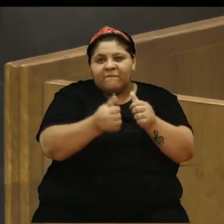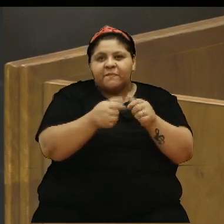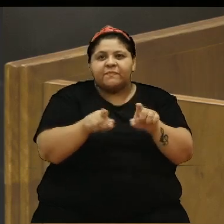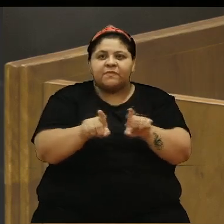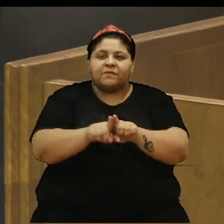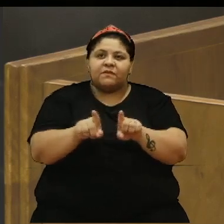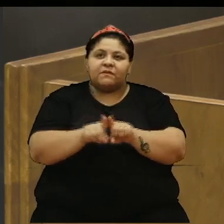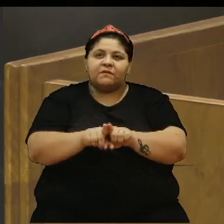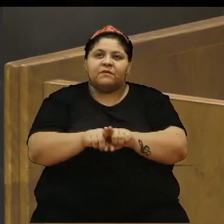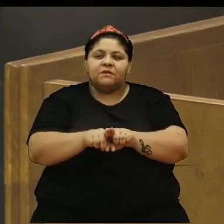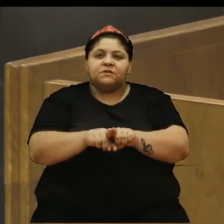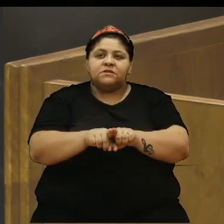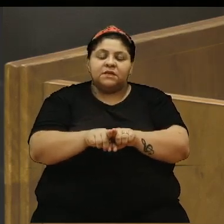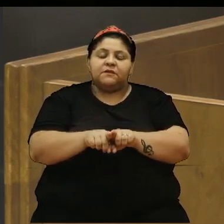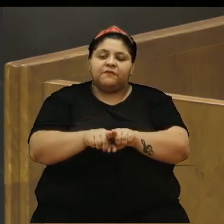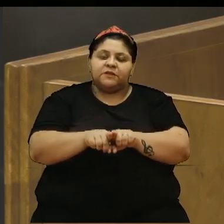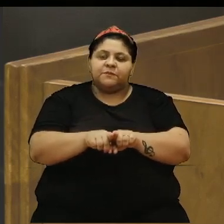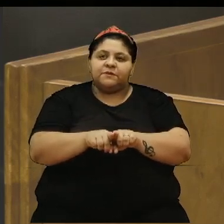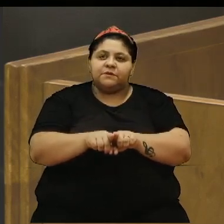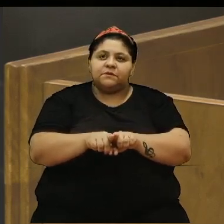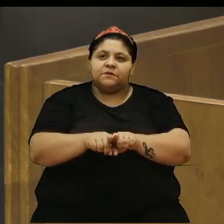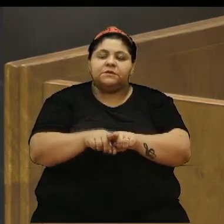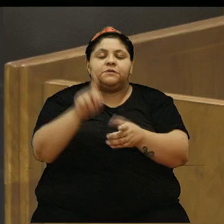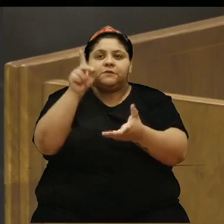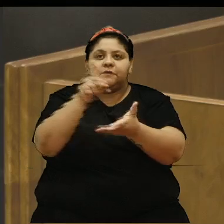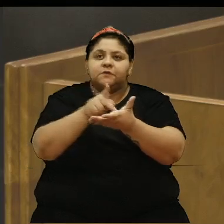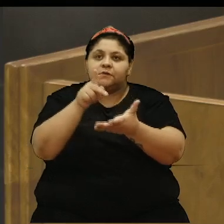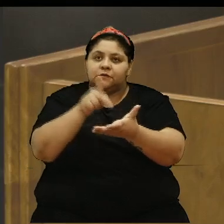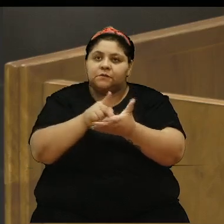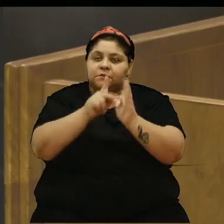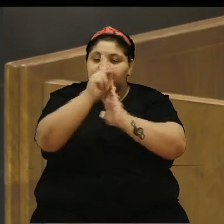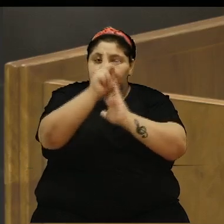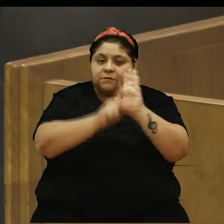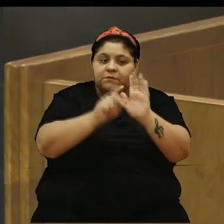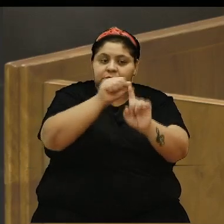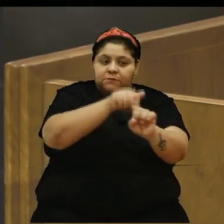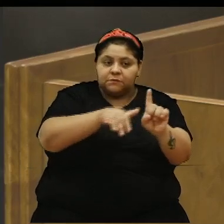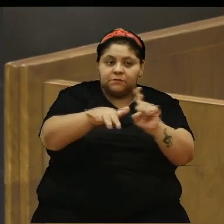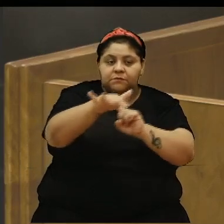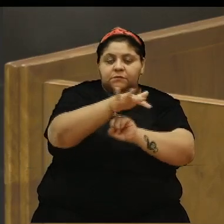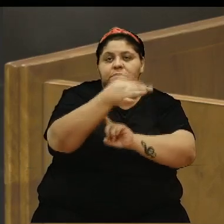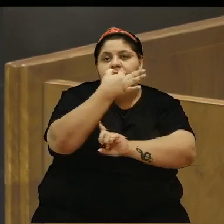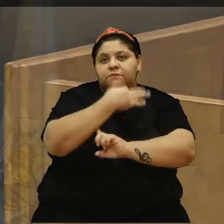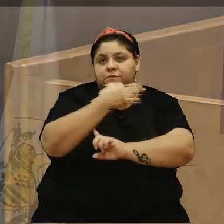está ajudando, aí sim, de verdade, projetos sociais da nossa cidade.